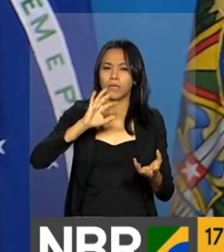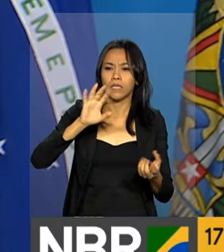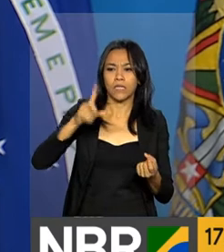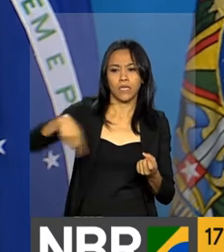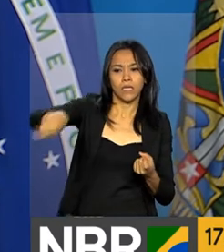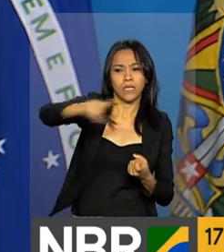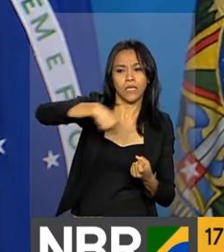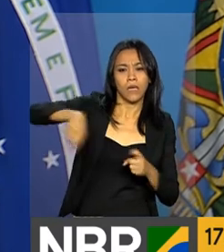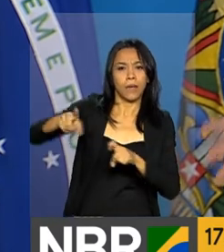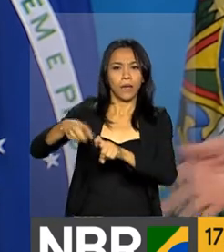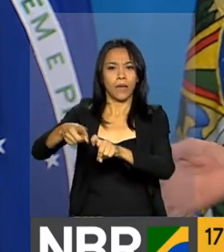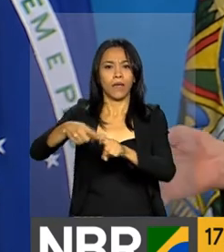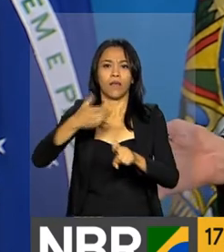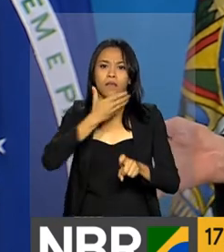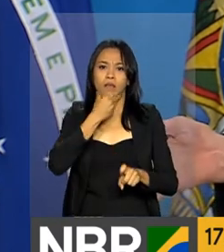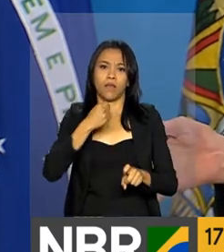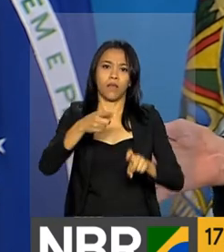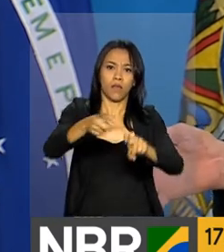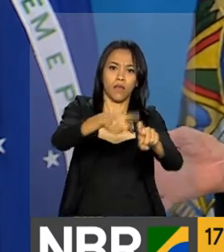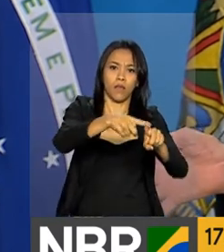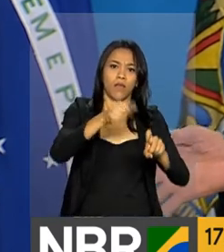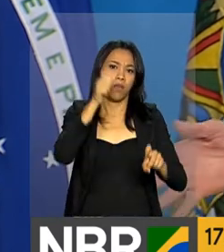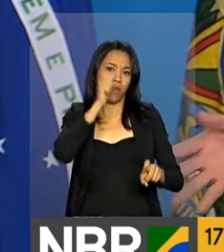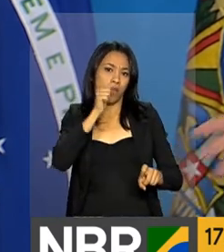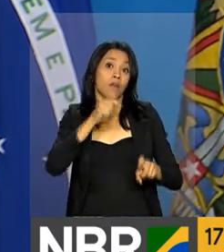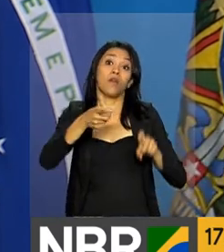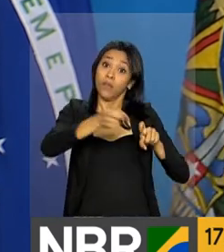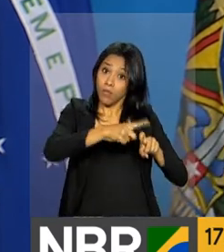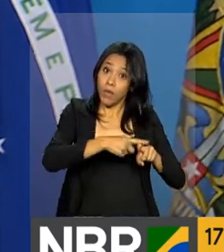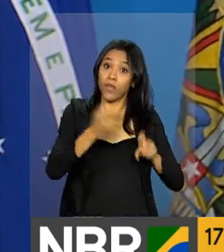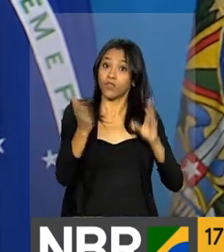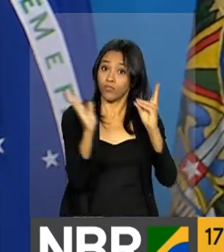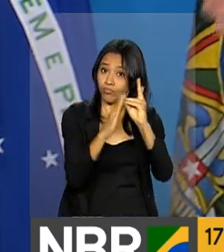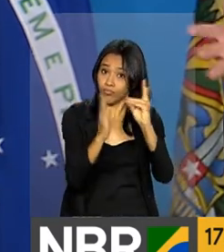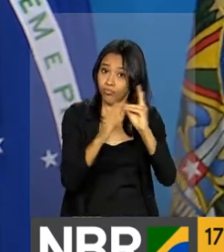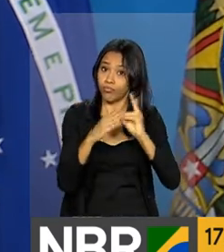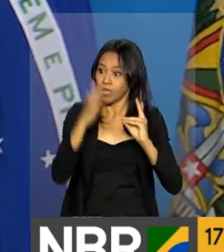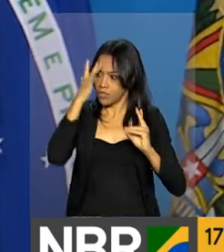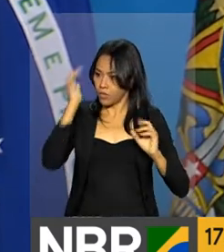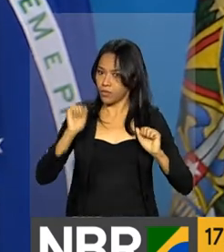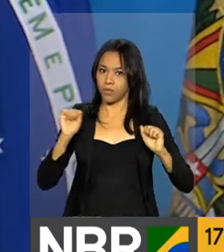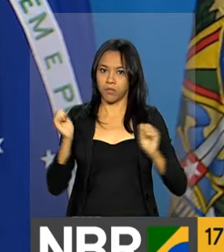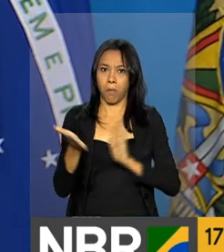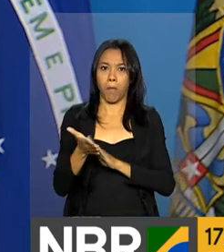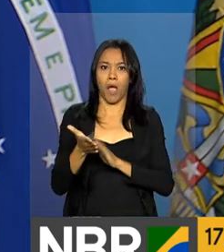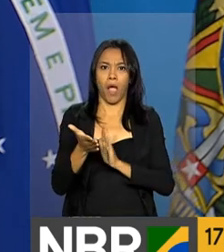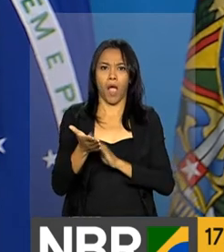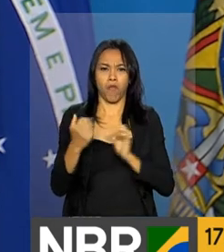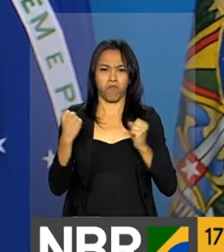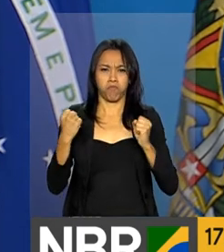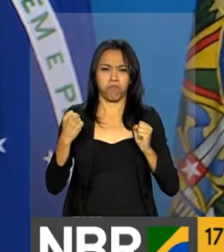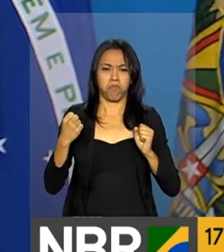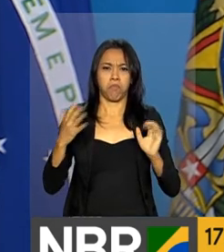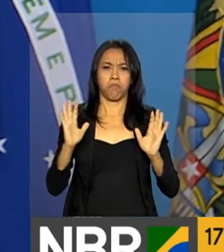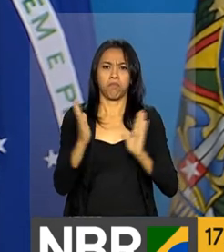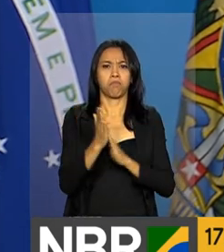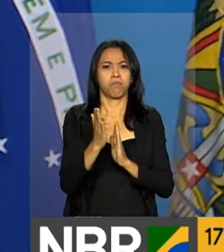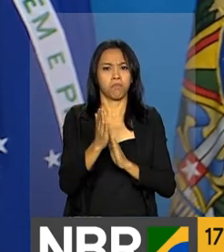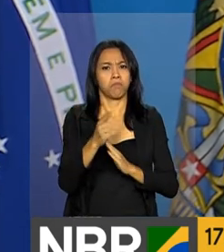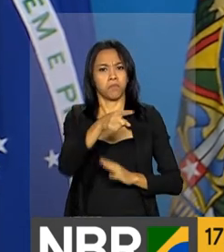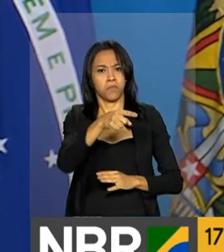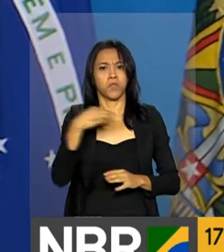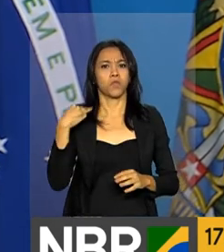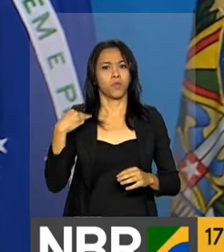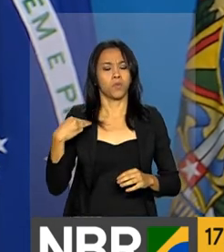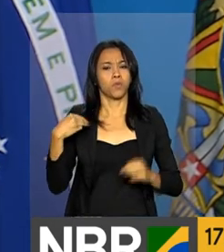médicas, médicos e até médico indígena, não é? Que foi até muito aplaudido, assim como a senhora representante do Ministério da